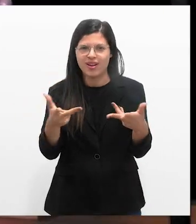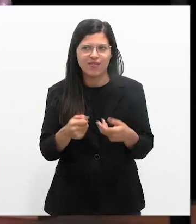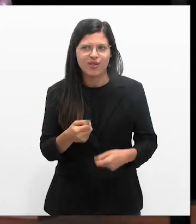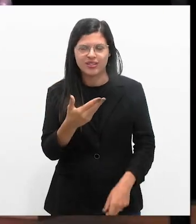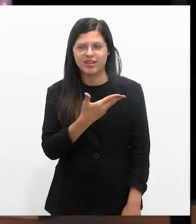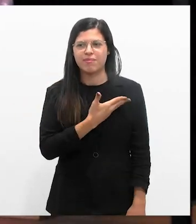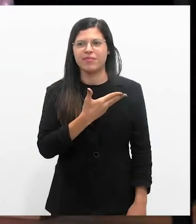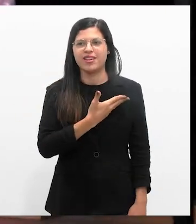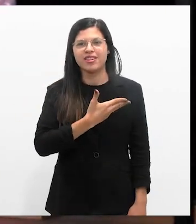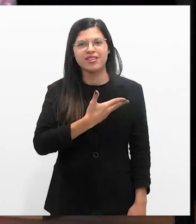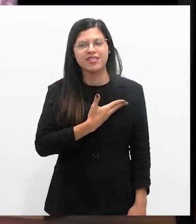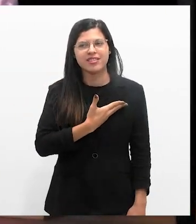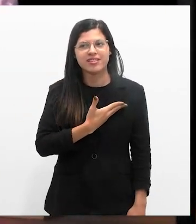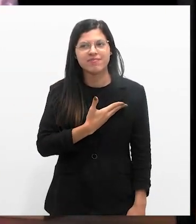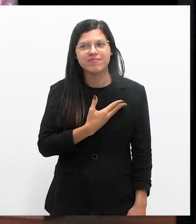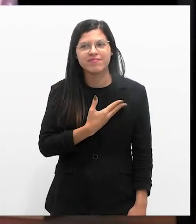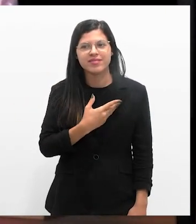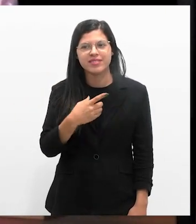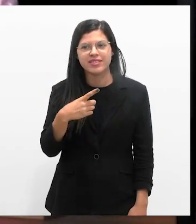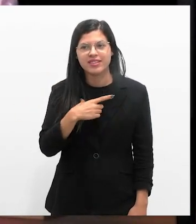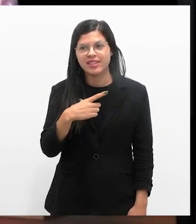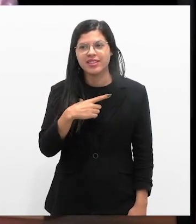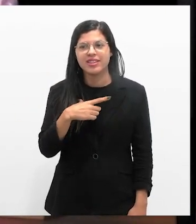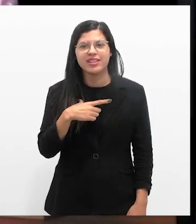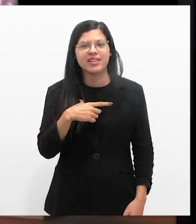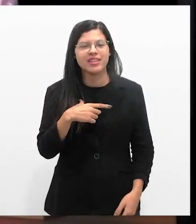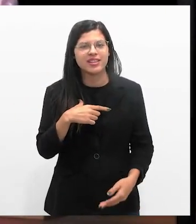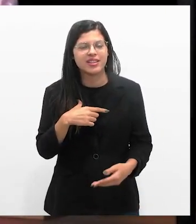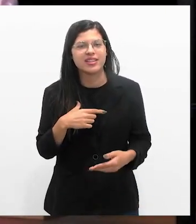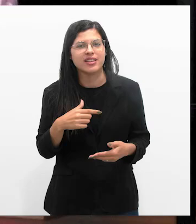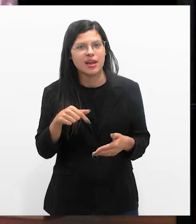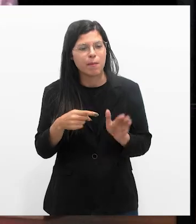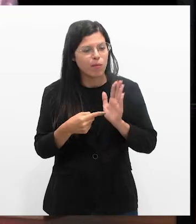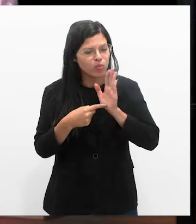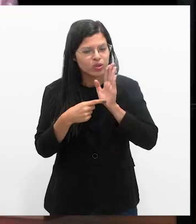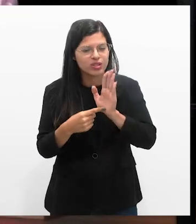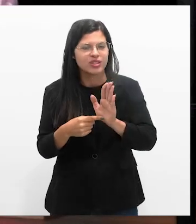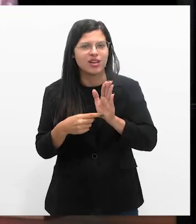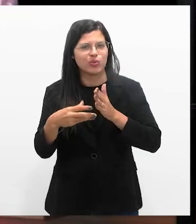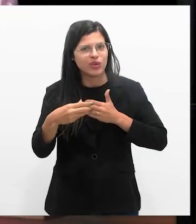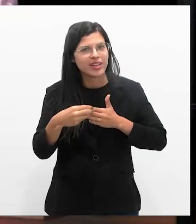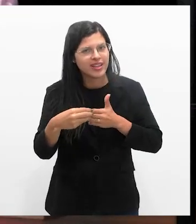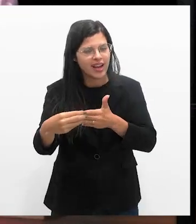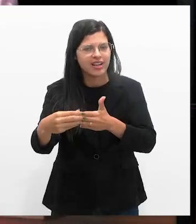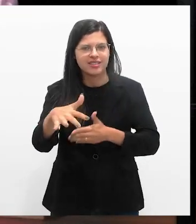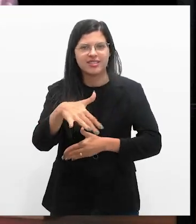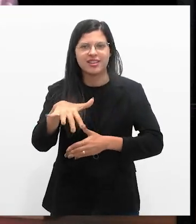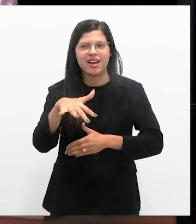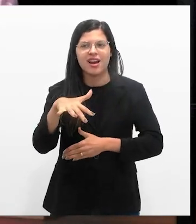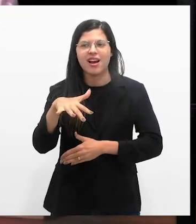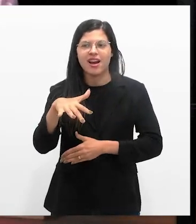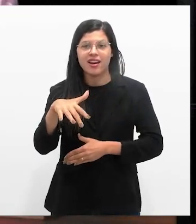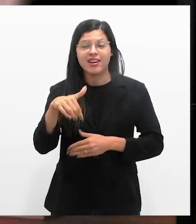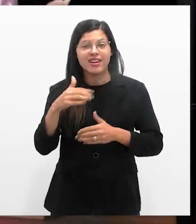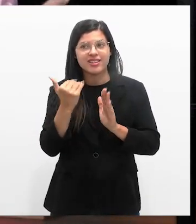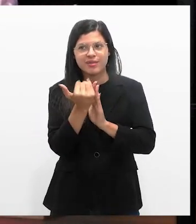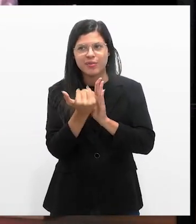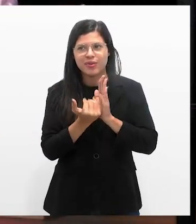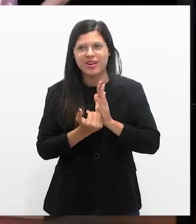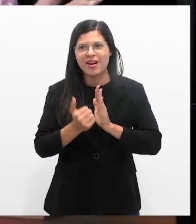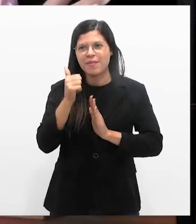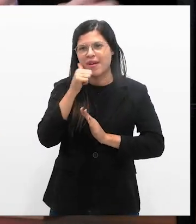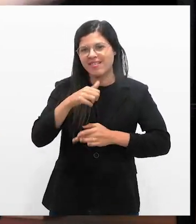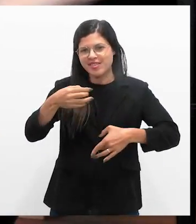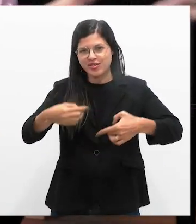é amiga, ela tem dado assim, né, um grande norte dentro dessa pauta feminina. E esse programa,